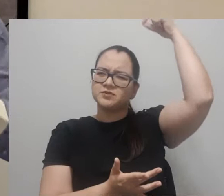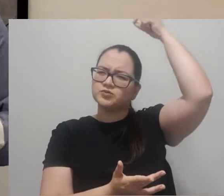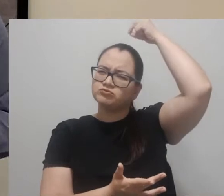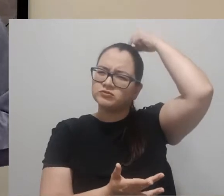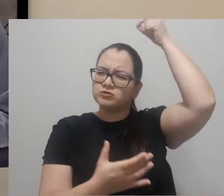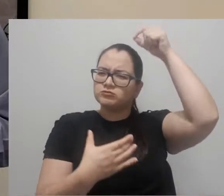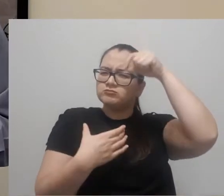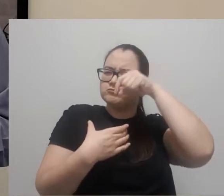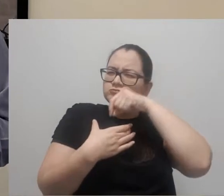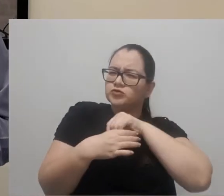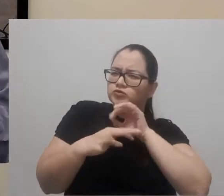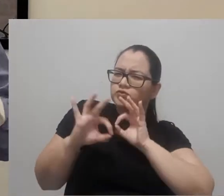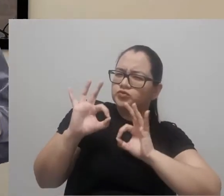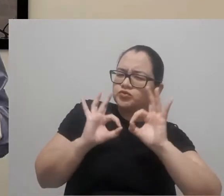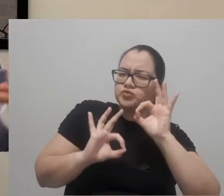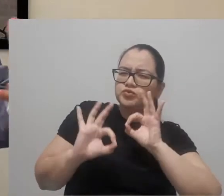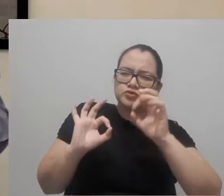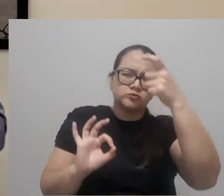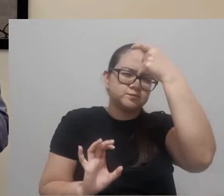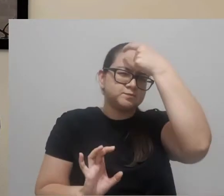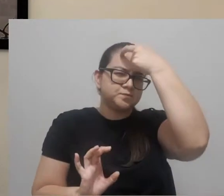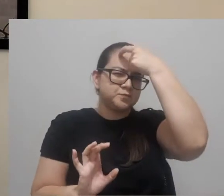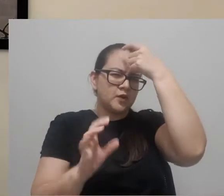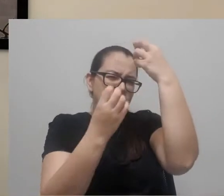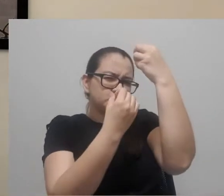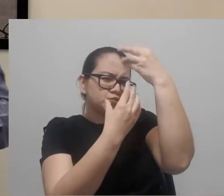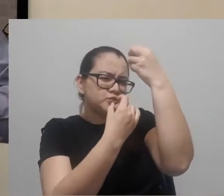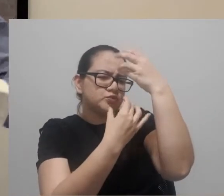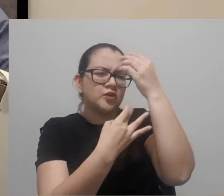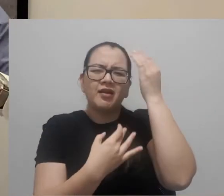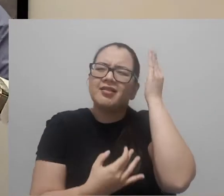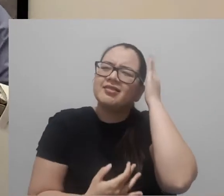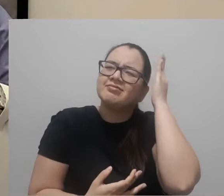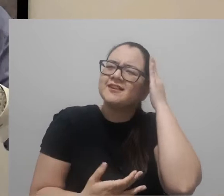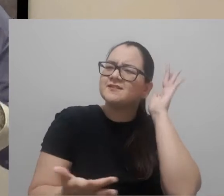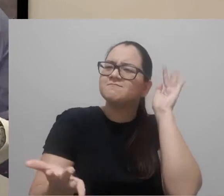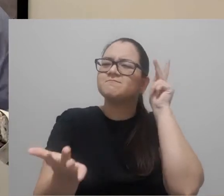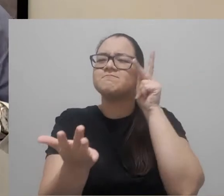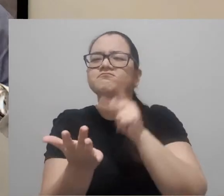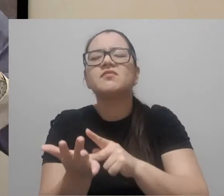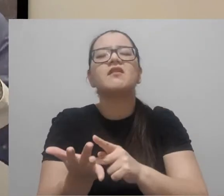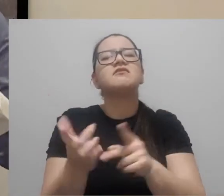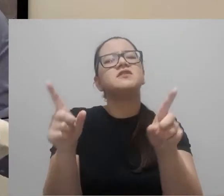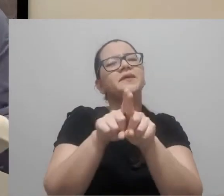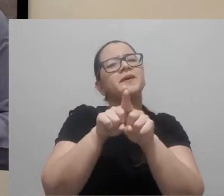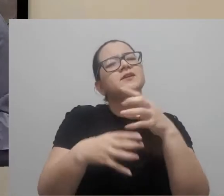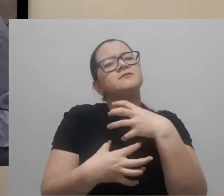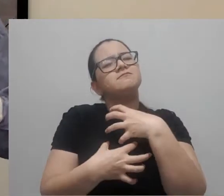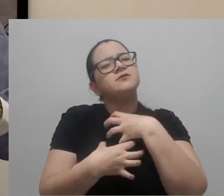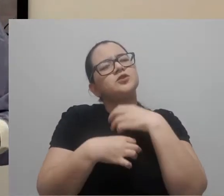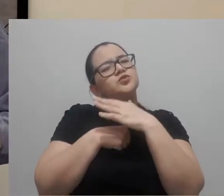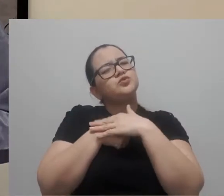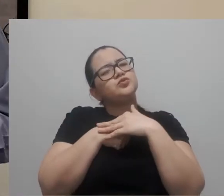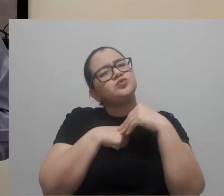coração de cada um, de maneira que compreendam a verdade, de maneira que sejam consolados,